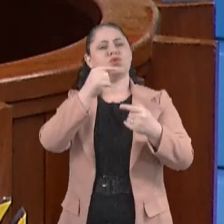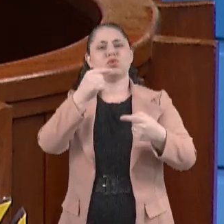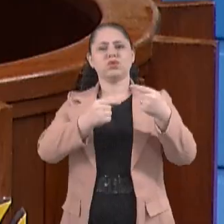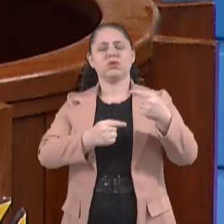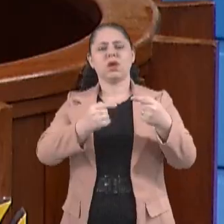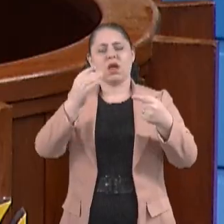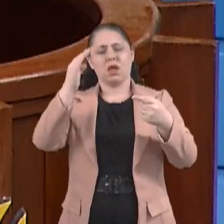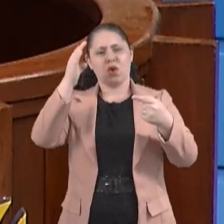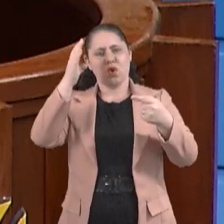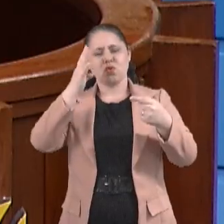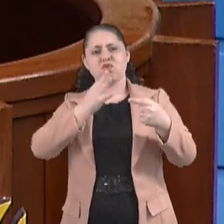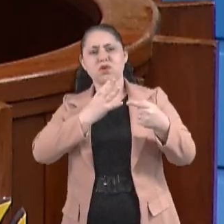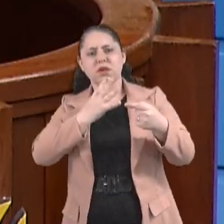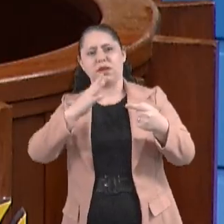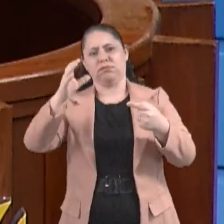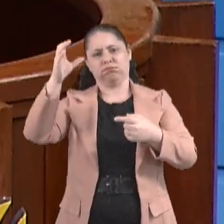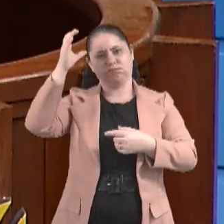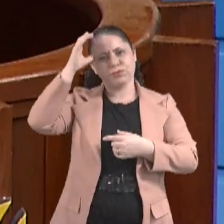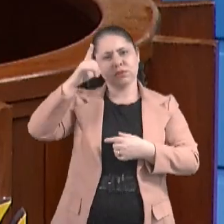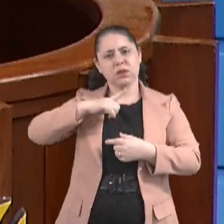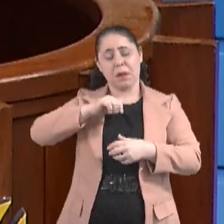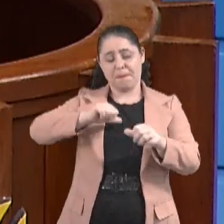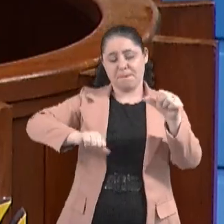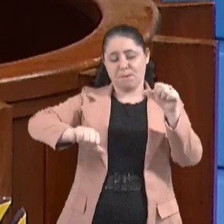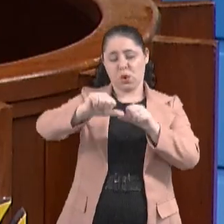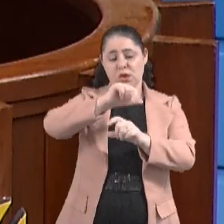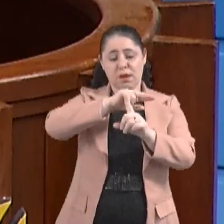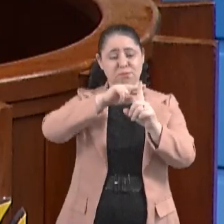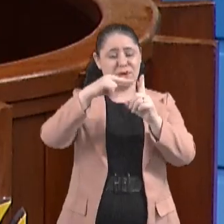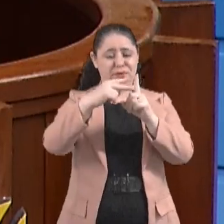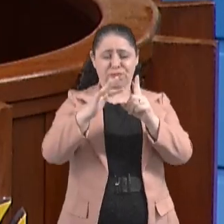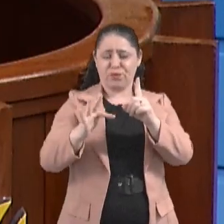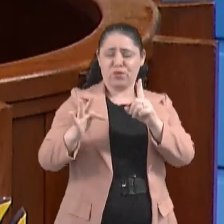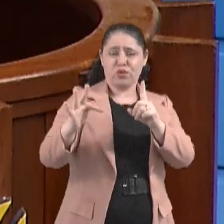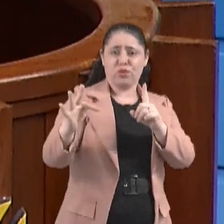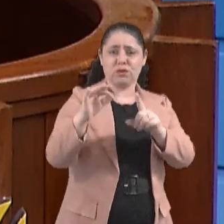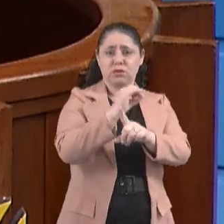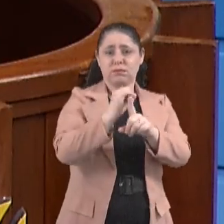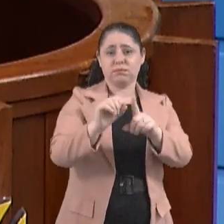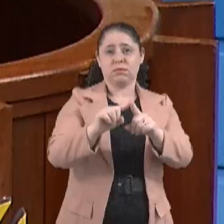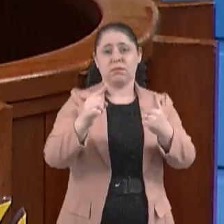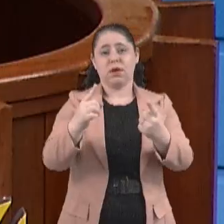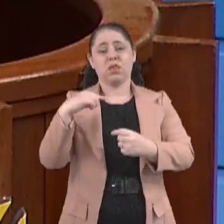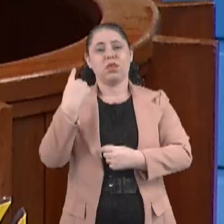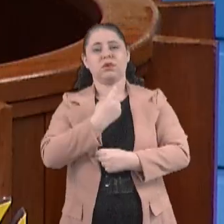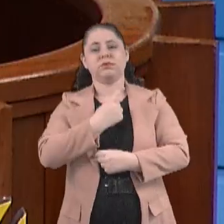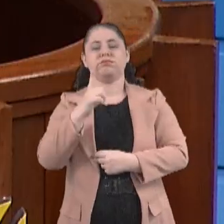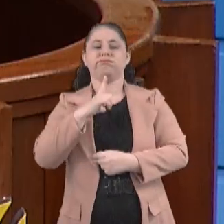debate e para poder atender e mudar essa perspectiva na sociedade. Mas nós